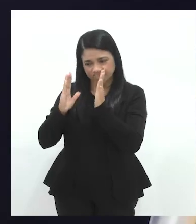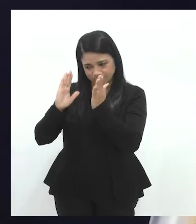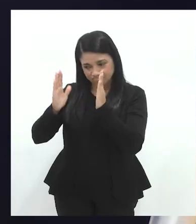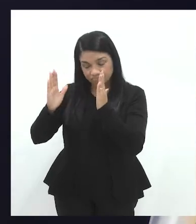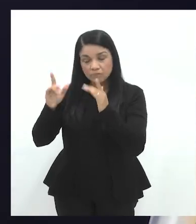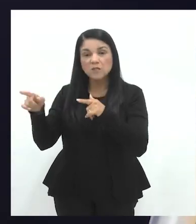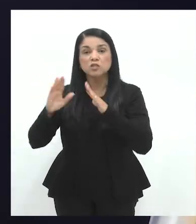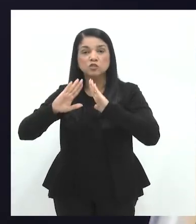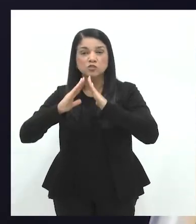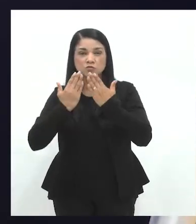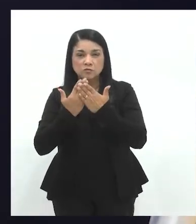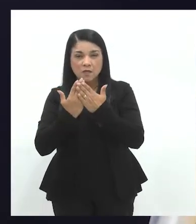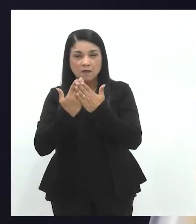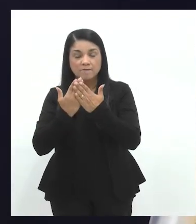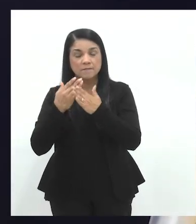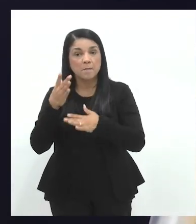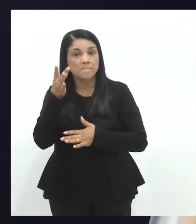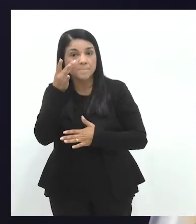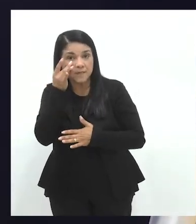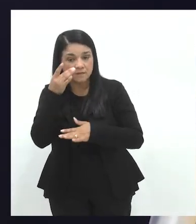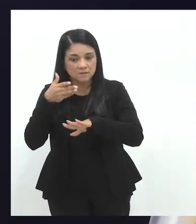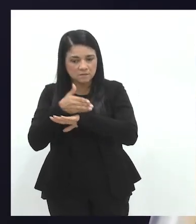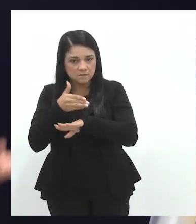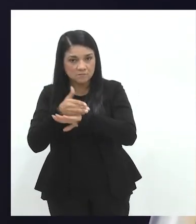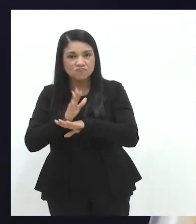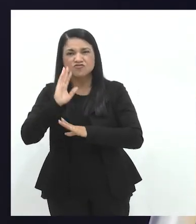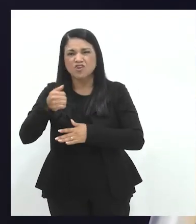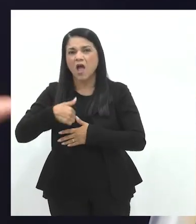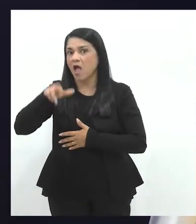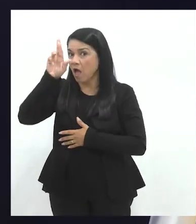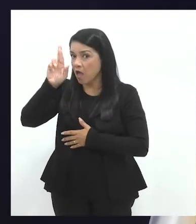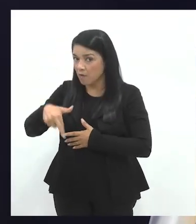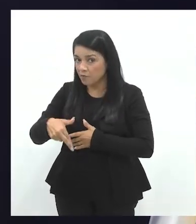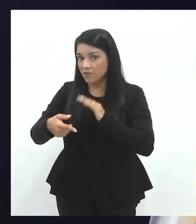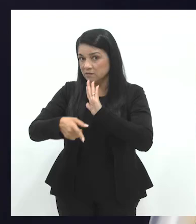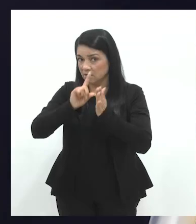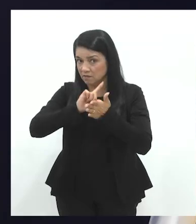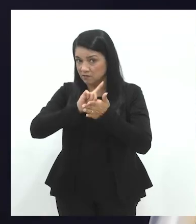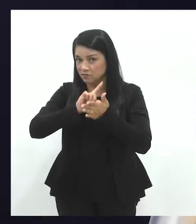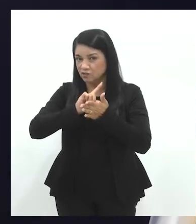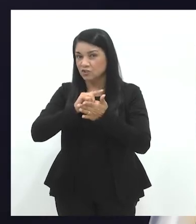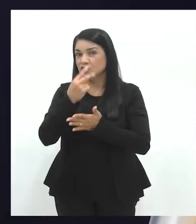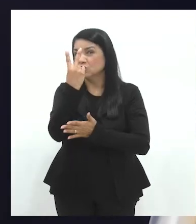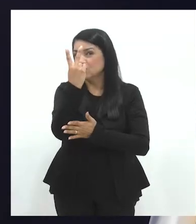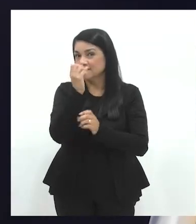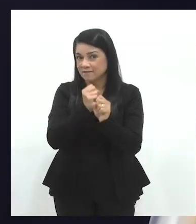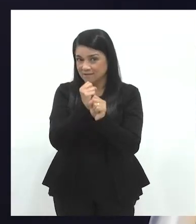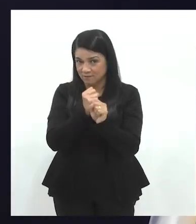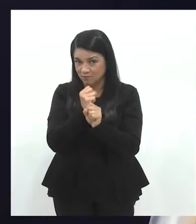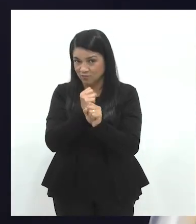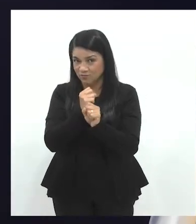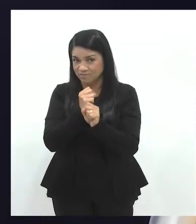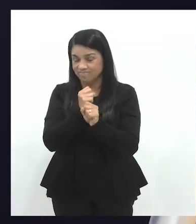uma escola, no presencial, já era uma aluna repetente, né? Ela já tinha repetido aí 2 anos, já estava retida